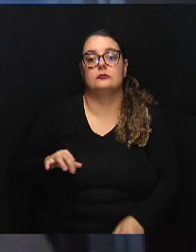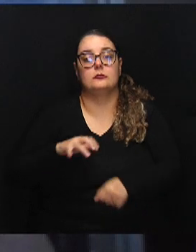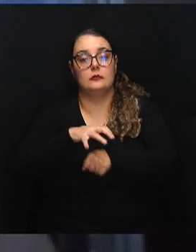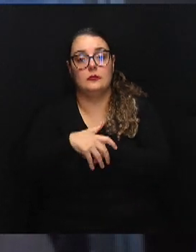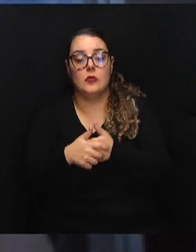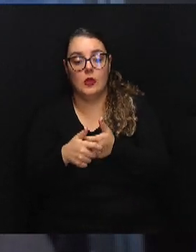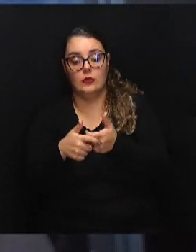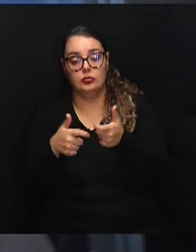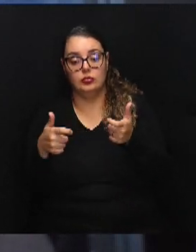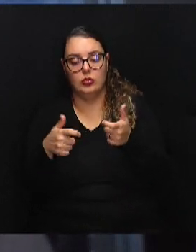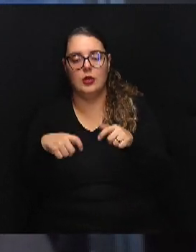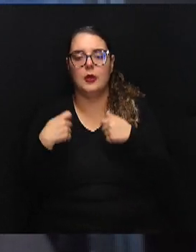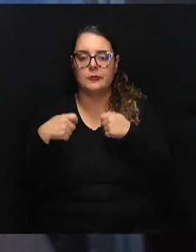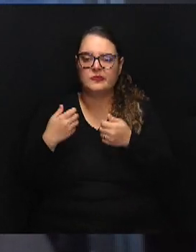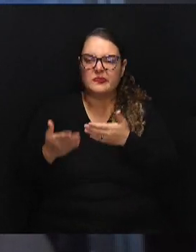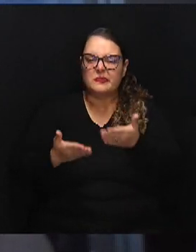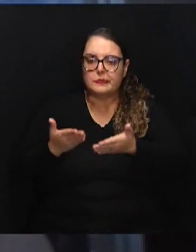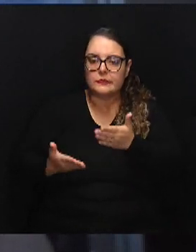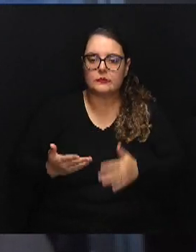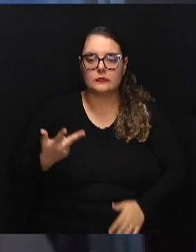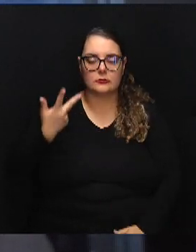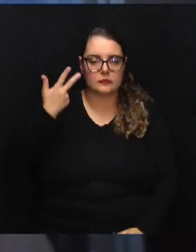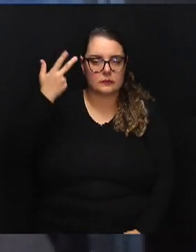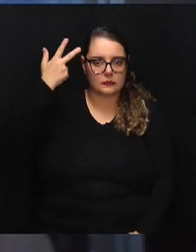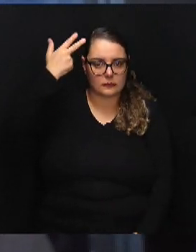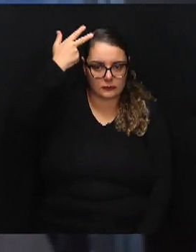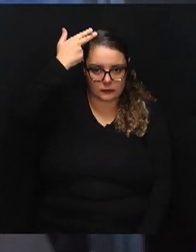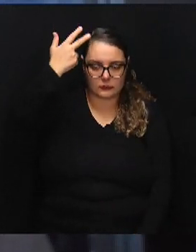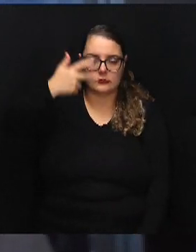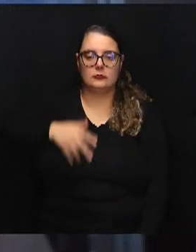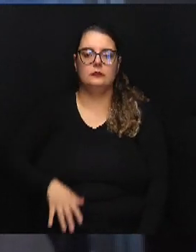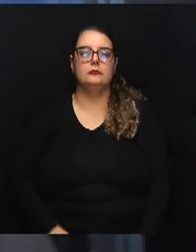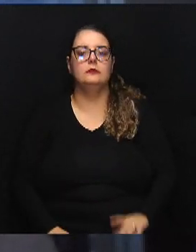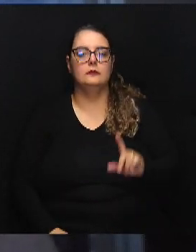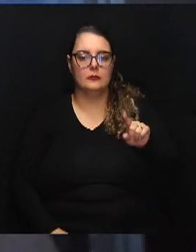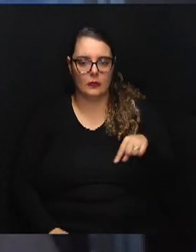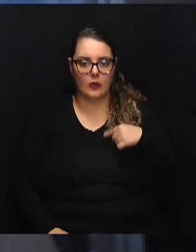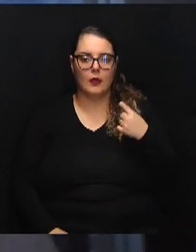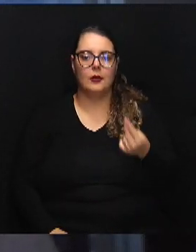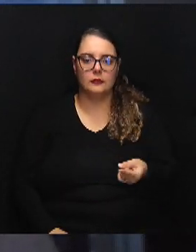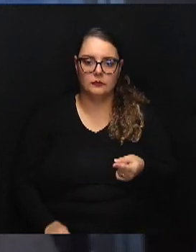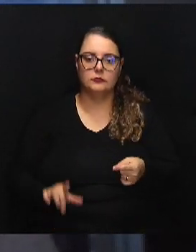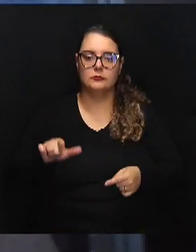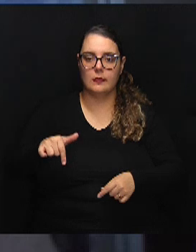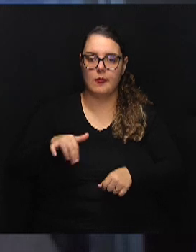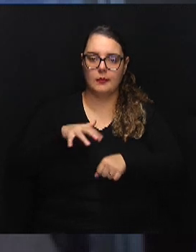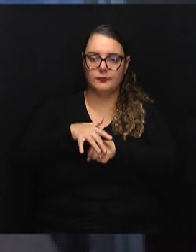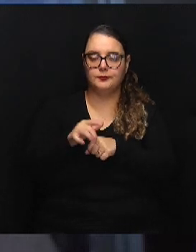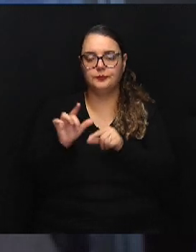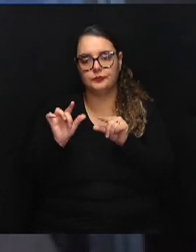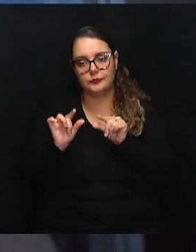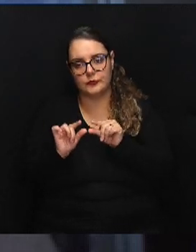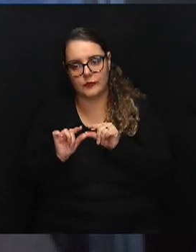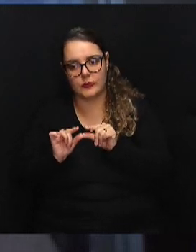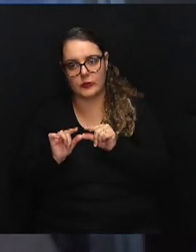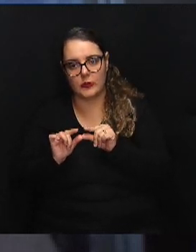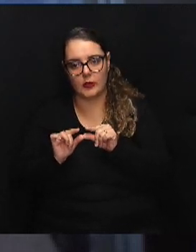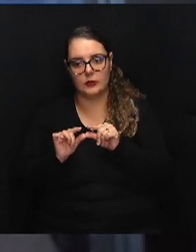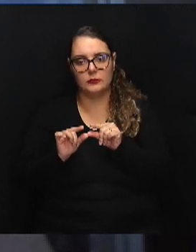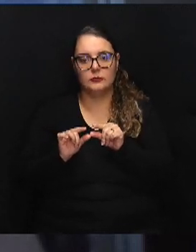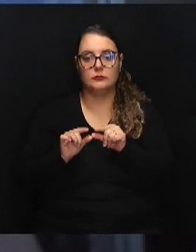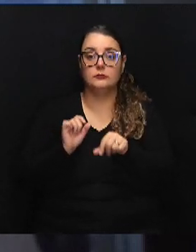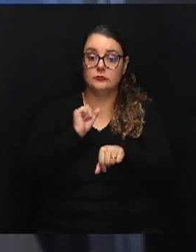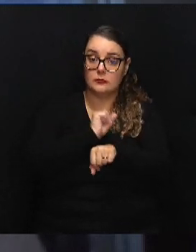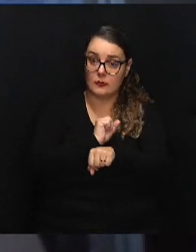grandes precisam de um tratamento cirúrgico, eventual. Hemorragias menores, a gente